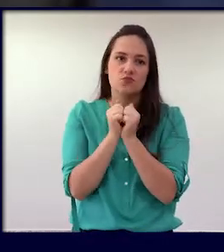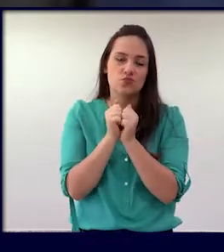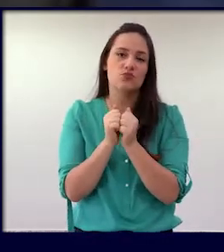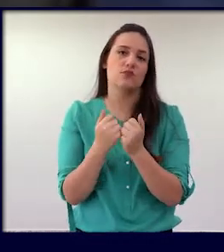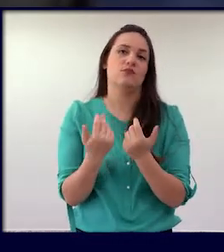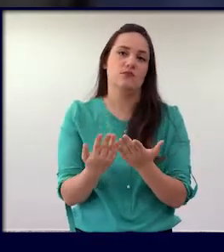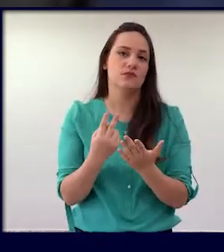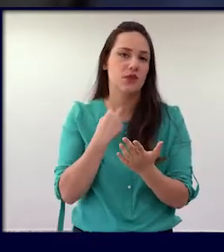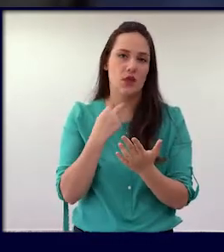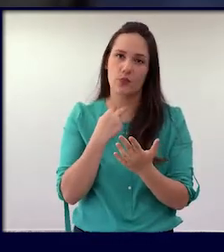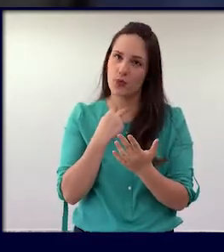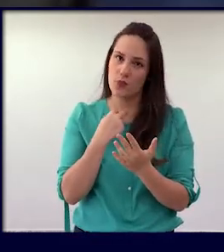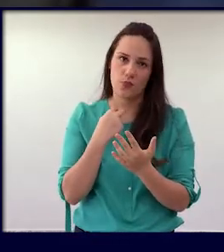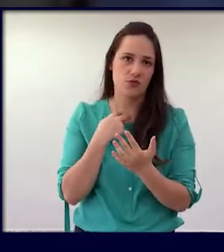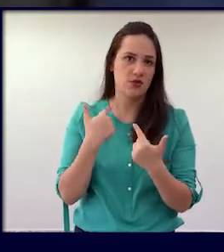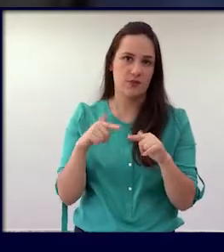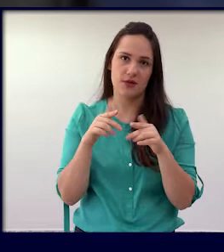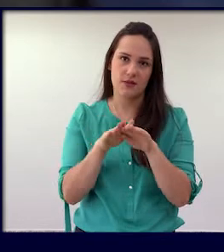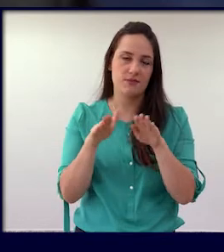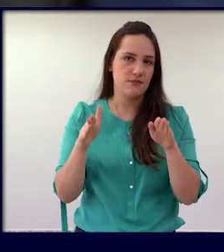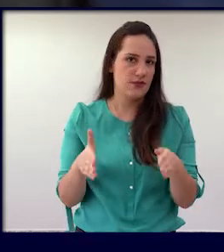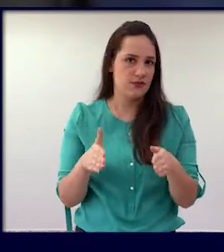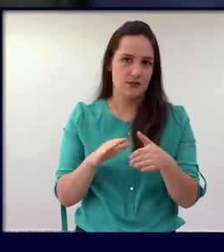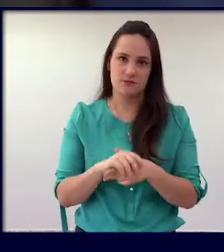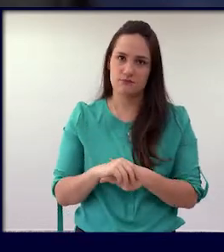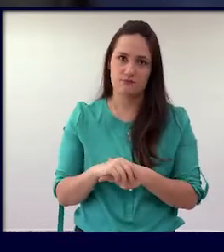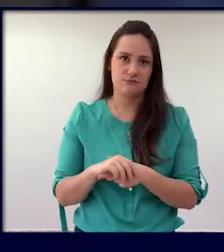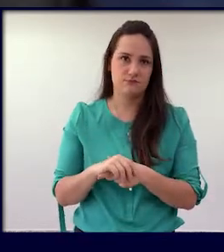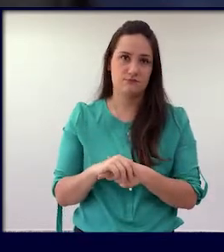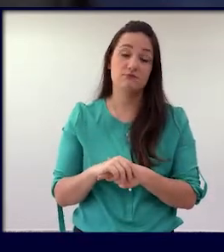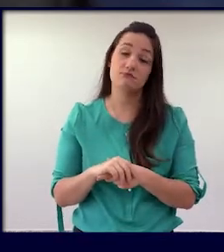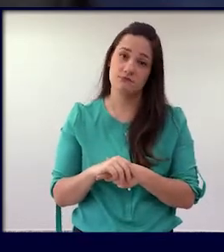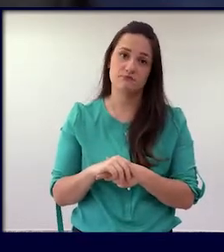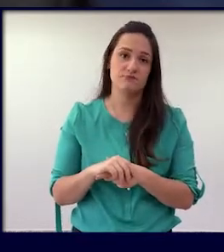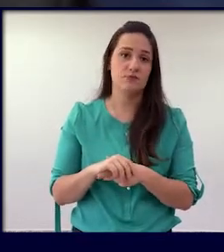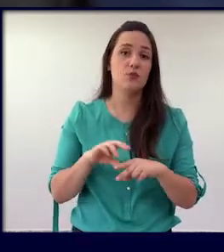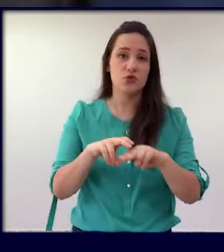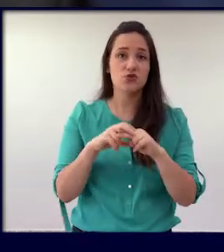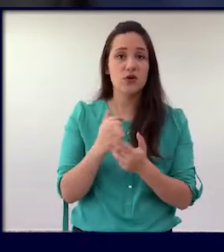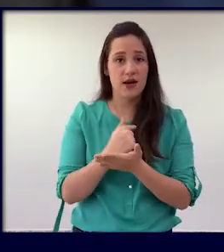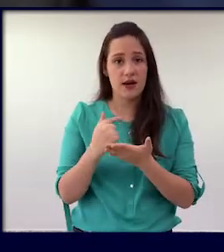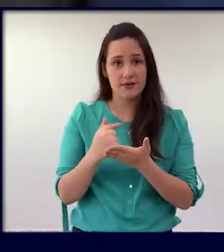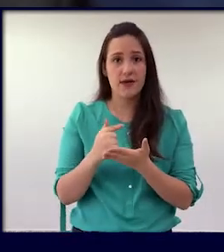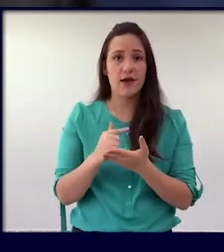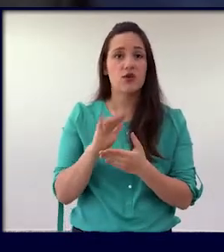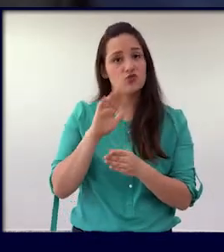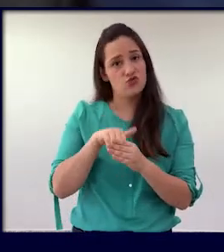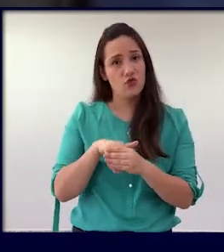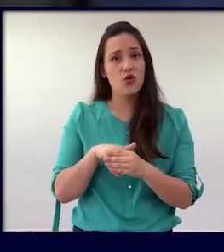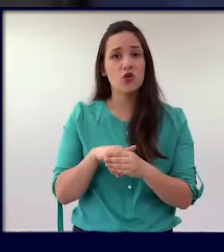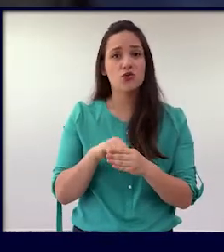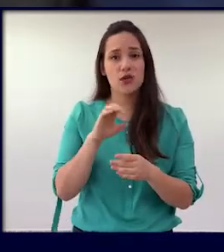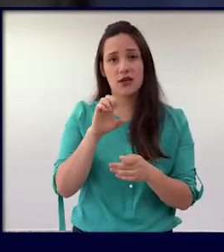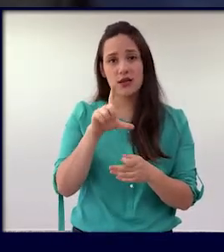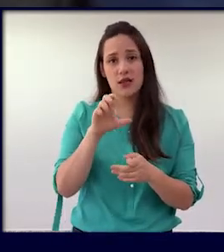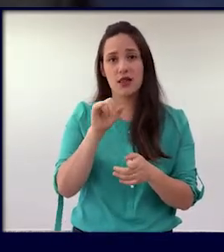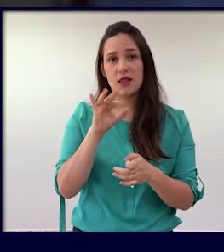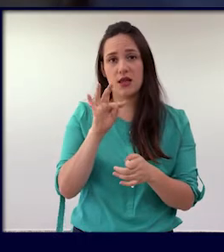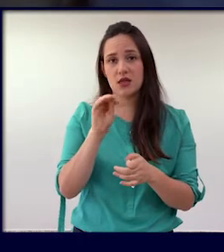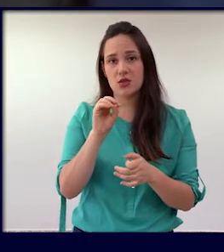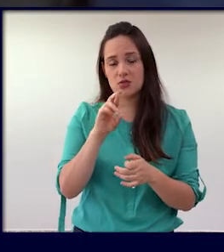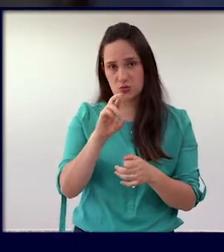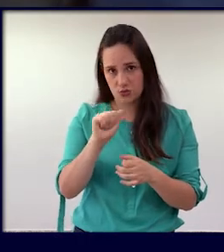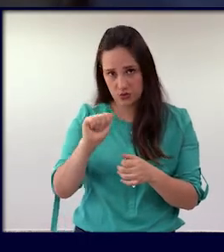próximos de candidatos. Então, eles não podem ser mesários. O cartório eleitoral, ele faz essa análise. Se aqueles eleitores que